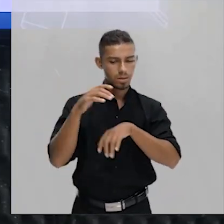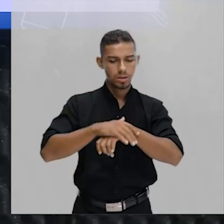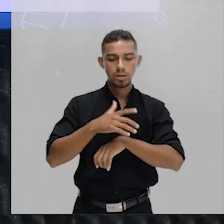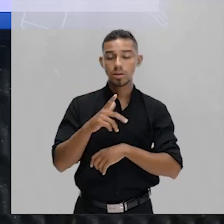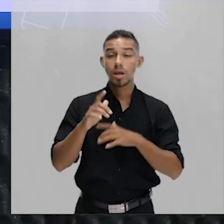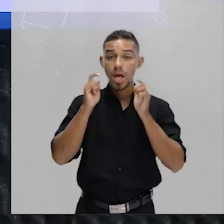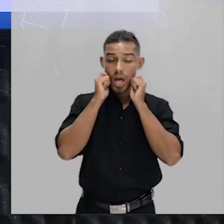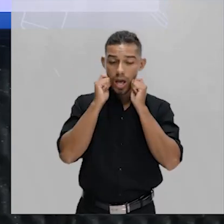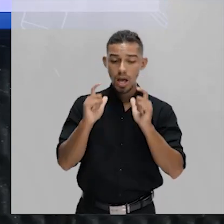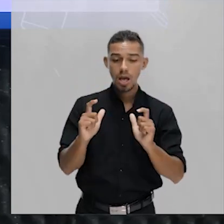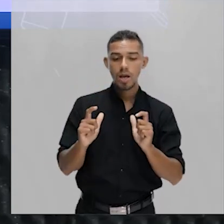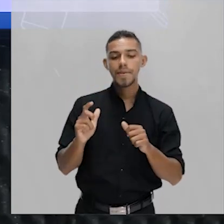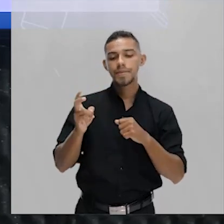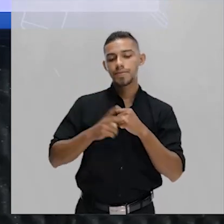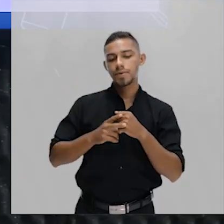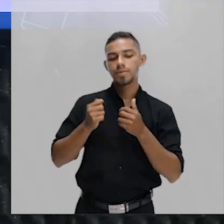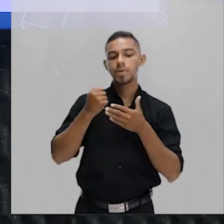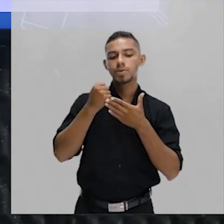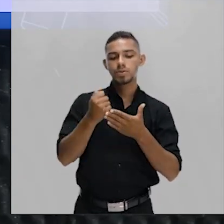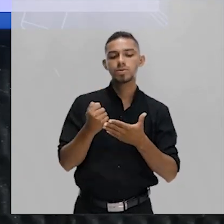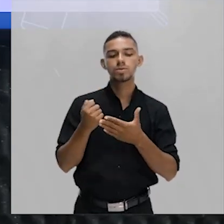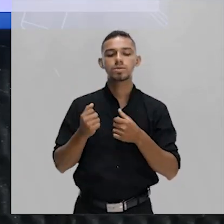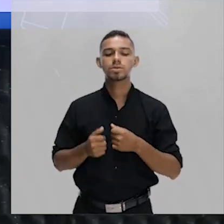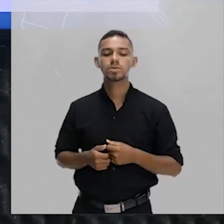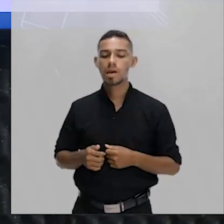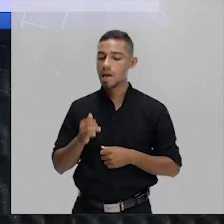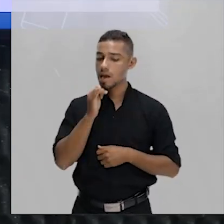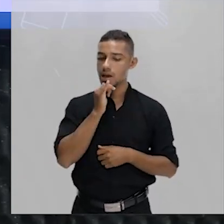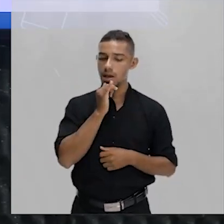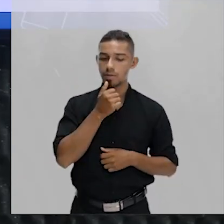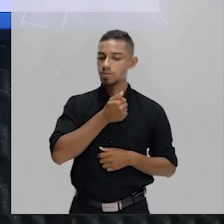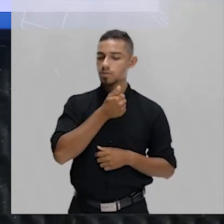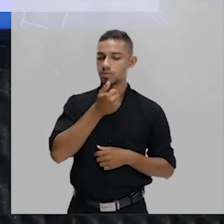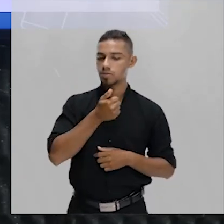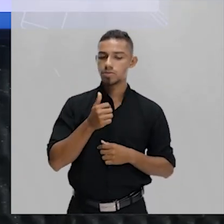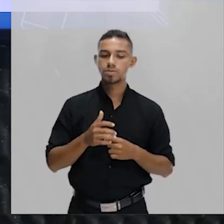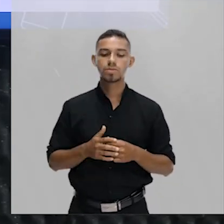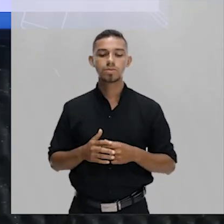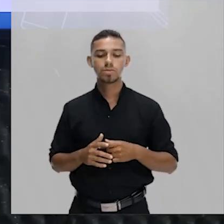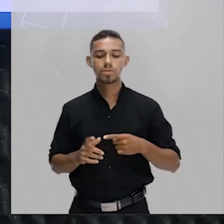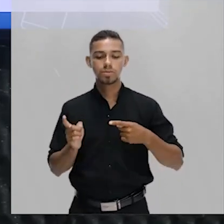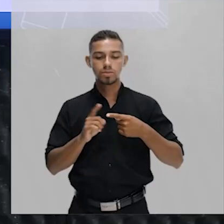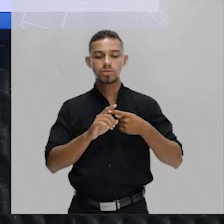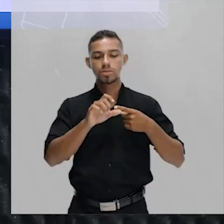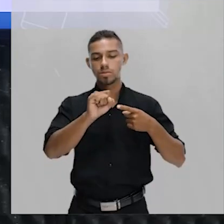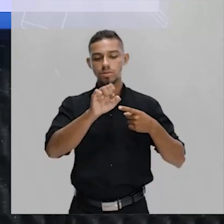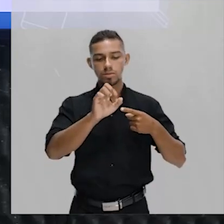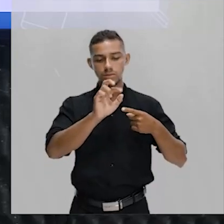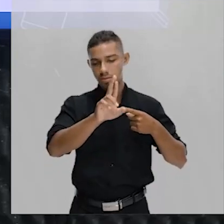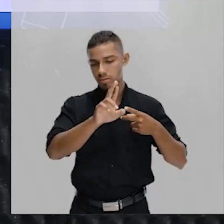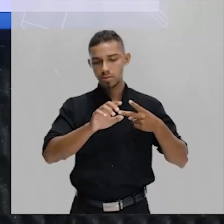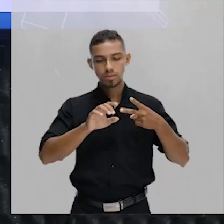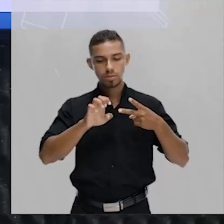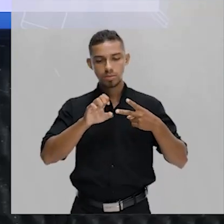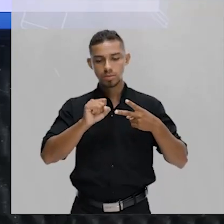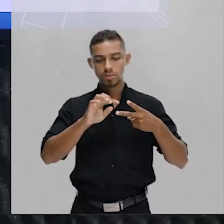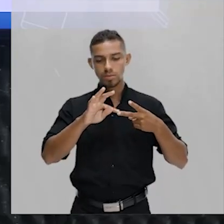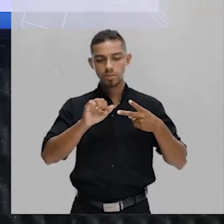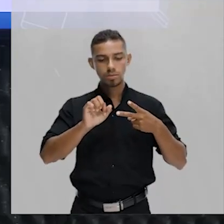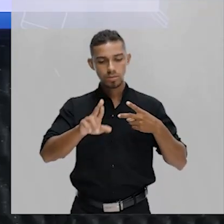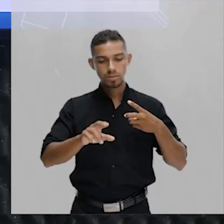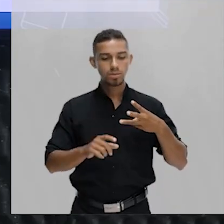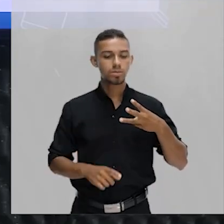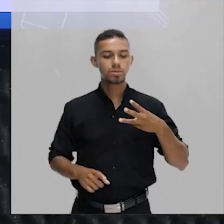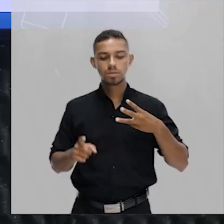verbos auxiliares também, né? Como no caso, no primeiro exemplo, nós temos os verbos auxiliares ser e estar, e no